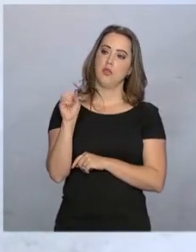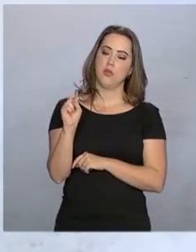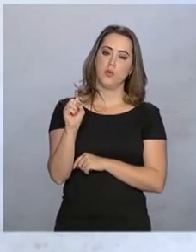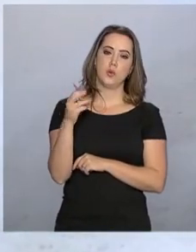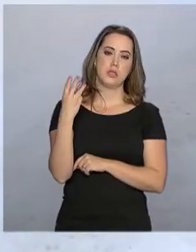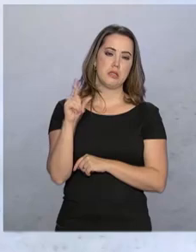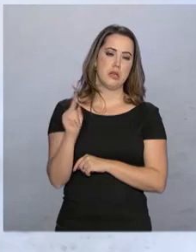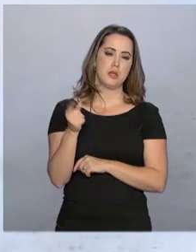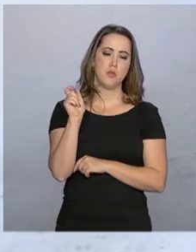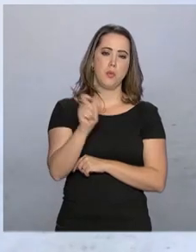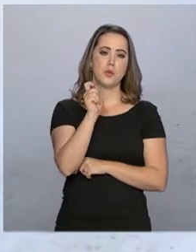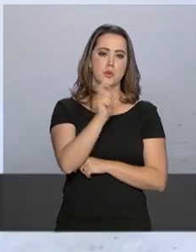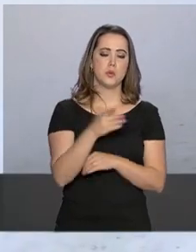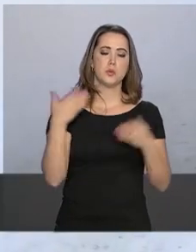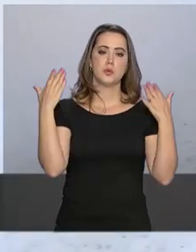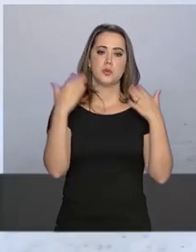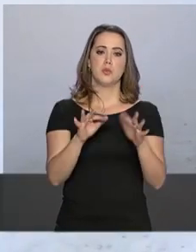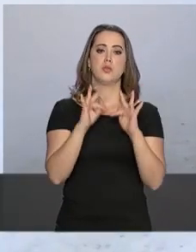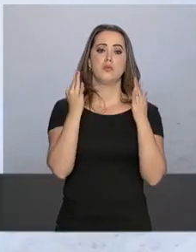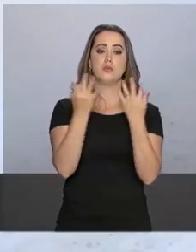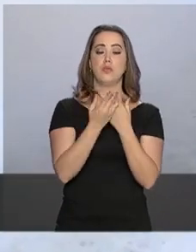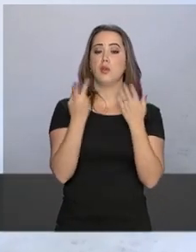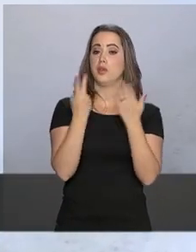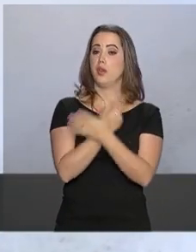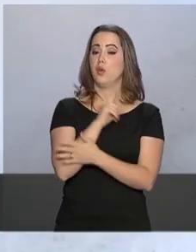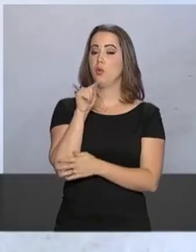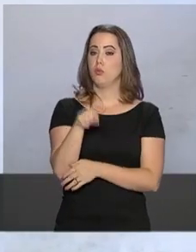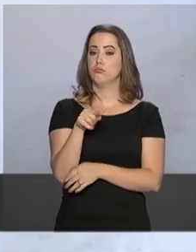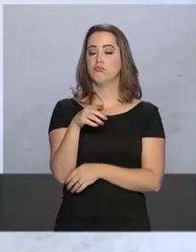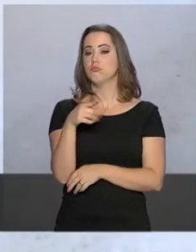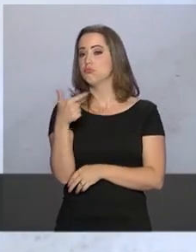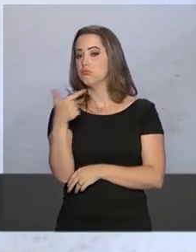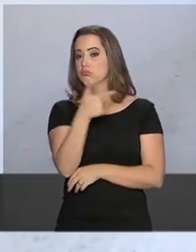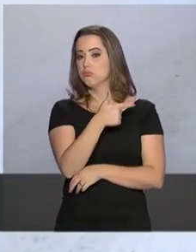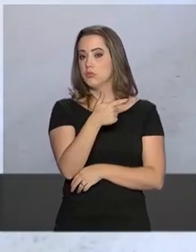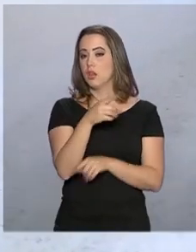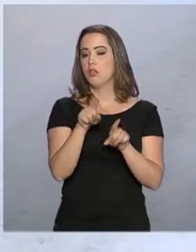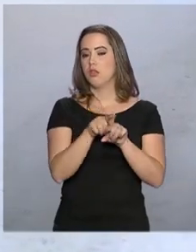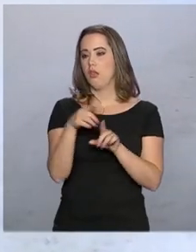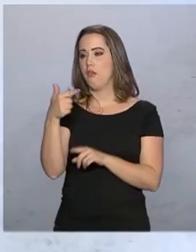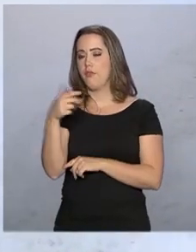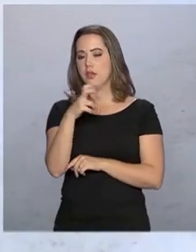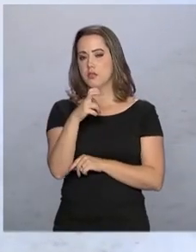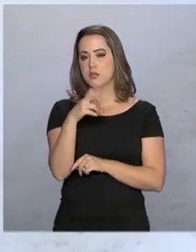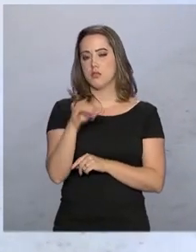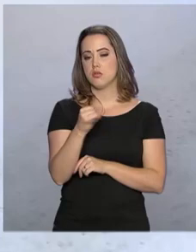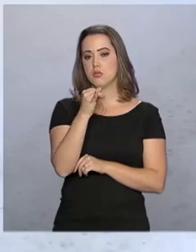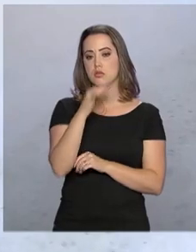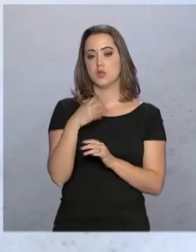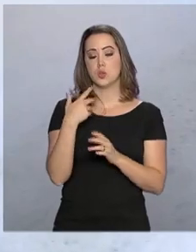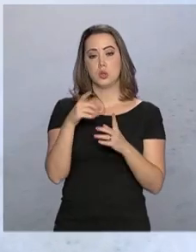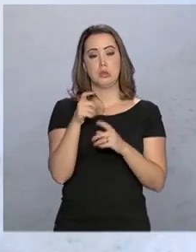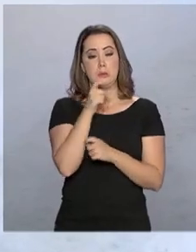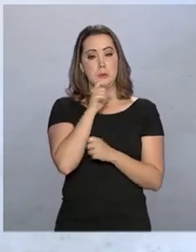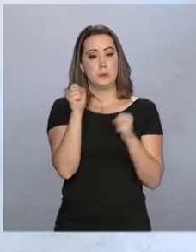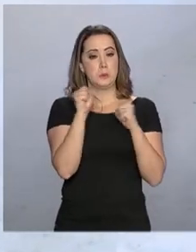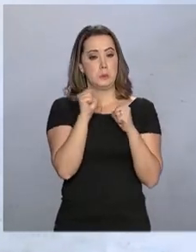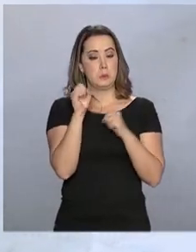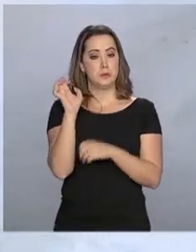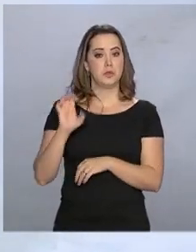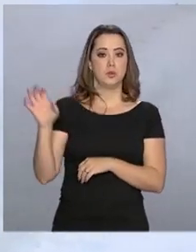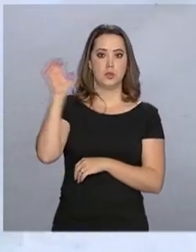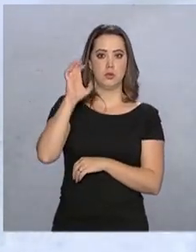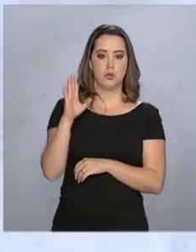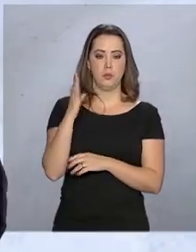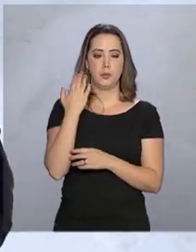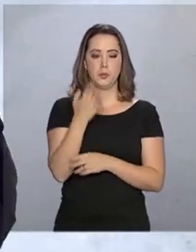para participar do fórum que será realizado entre os dias 22 e 25 de janeiro em pleno em v no europeu o